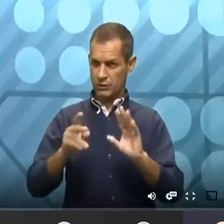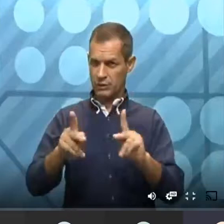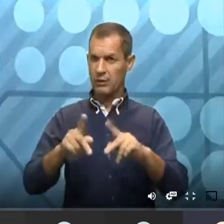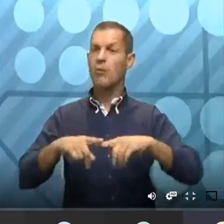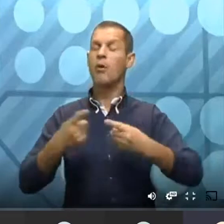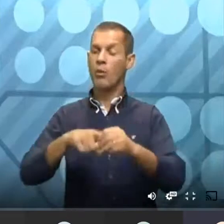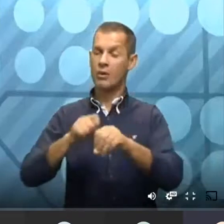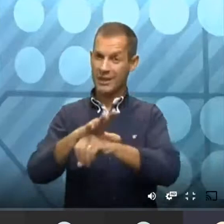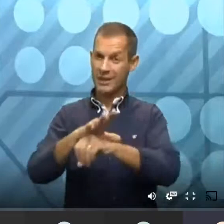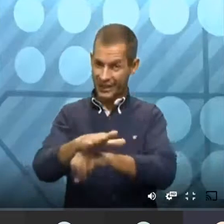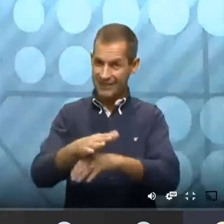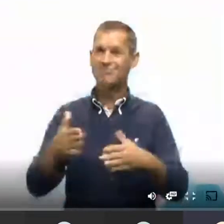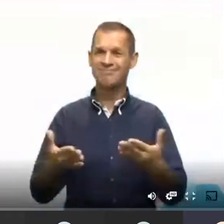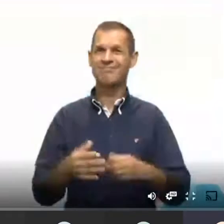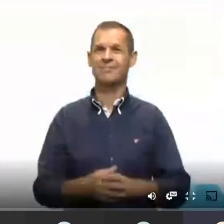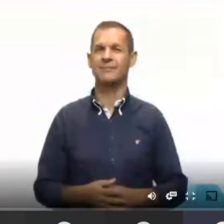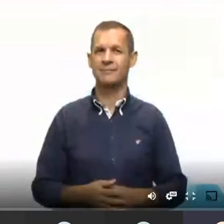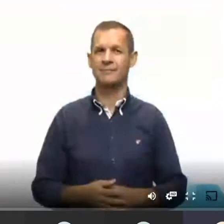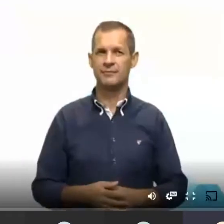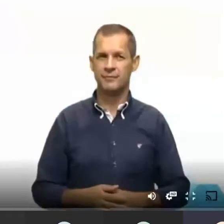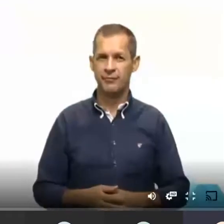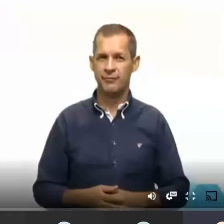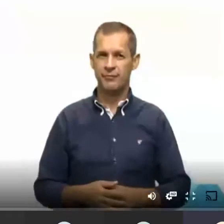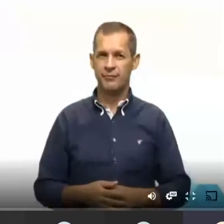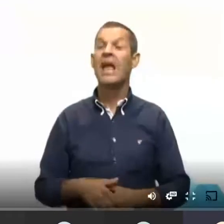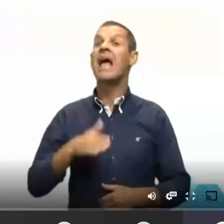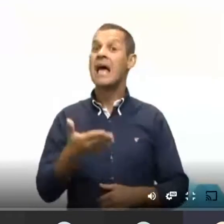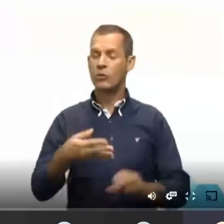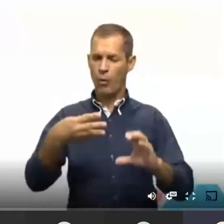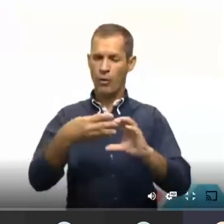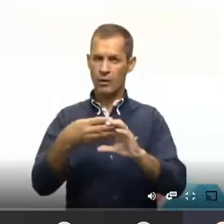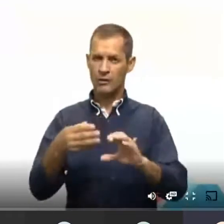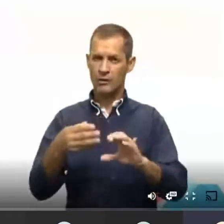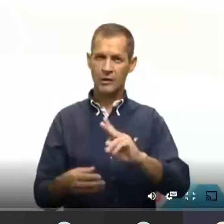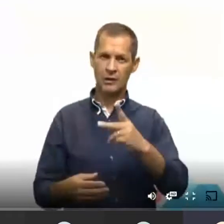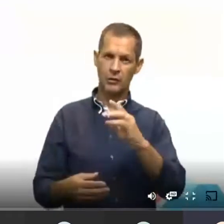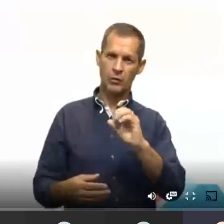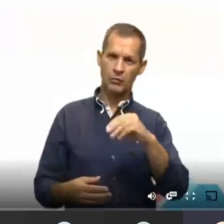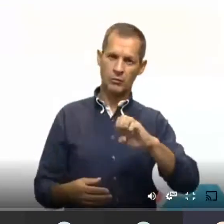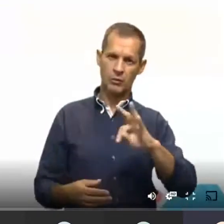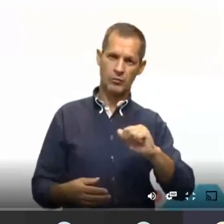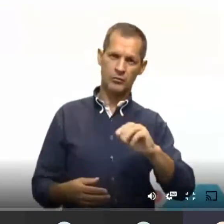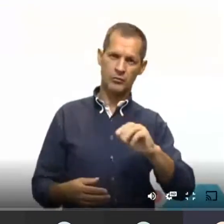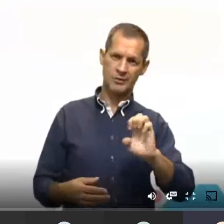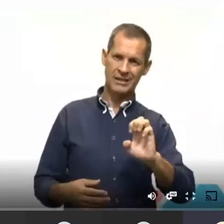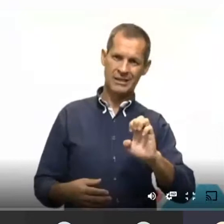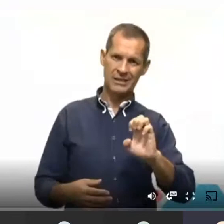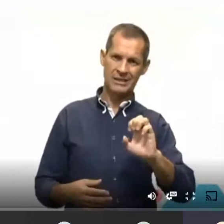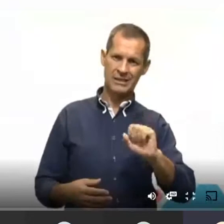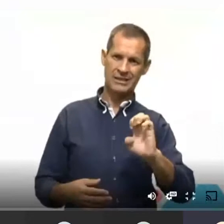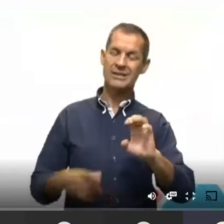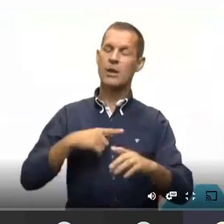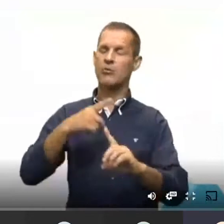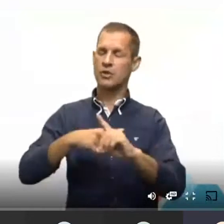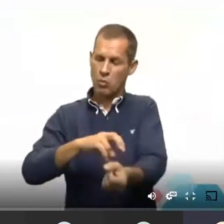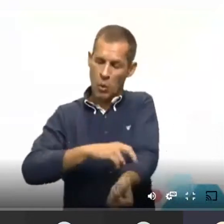certo? Vamos voltar para o nosso slide. Então, a célula em homeostasia recebe um tipo de